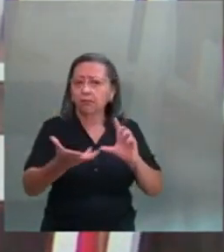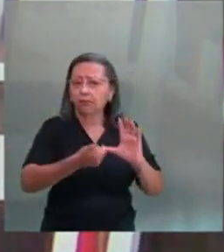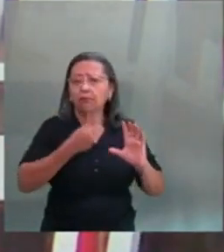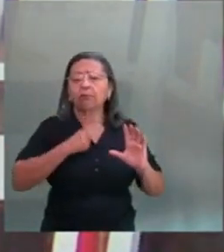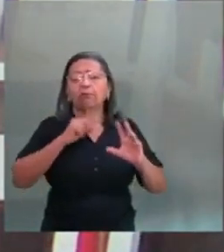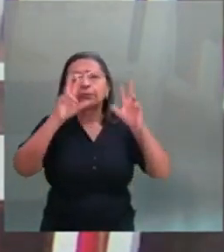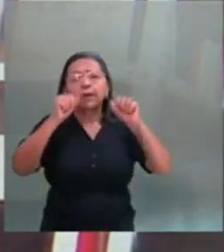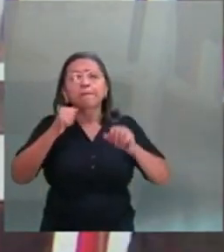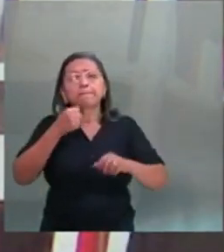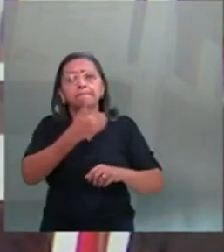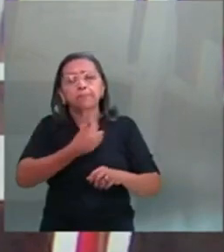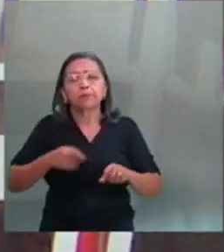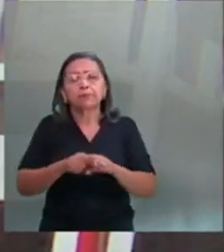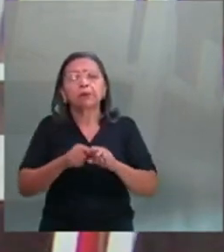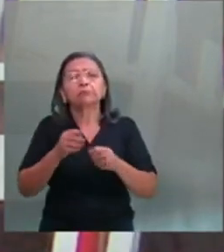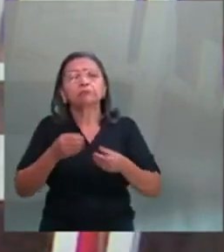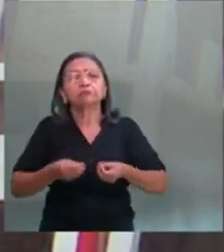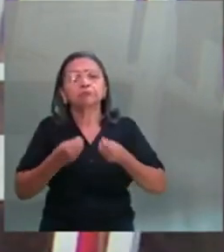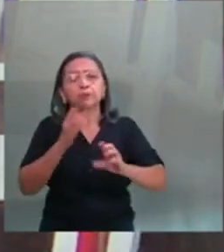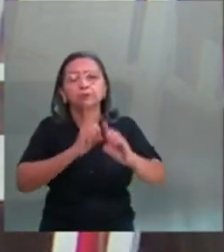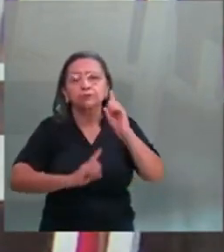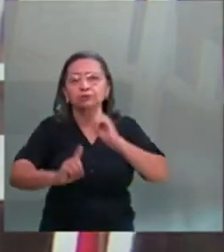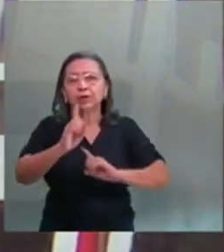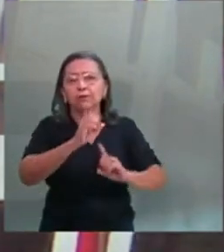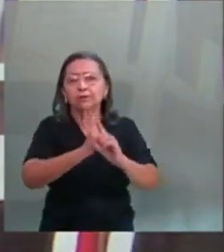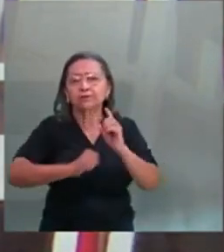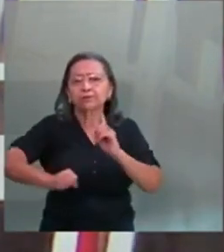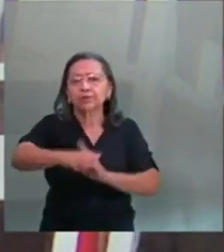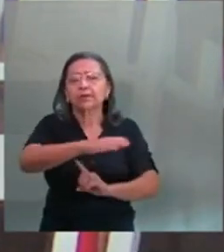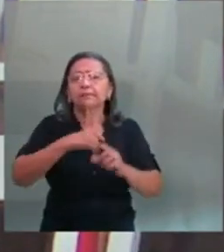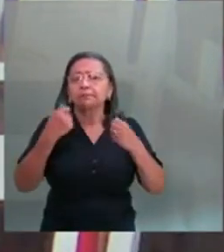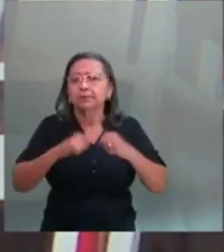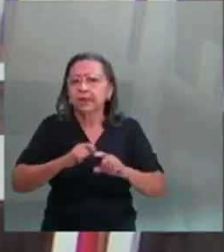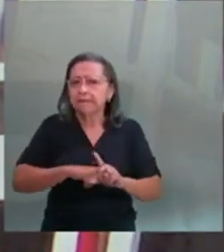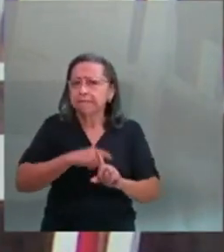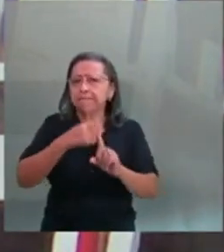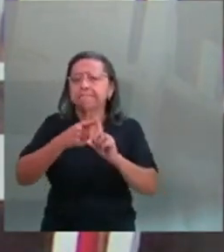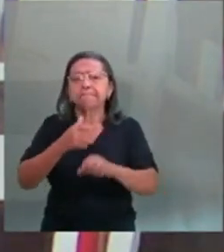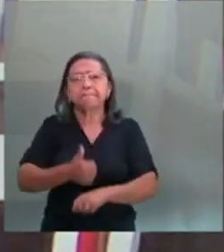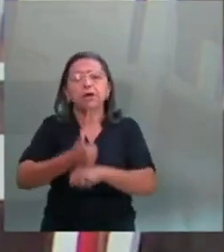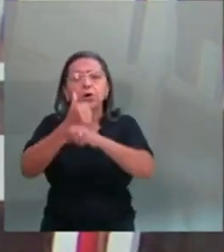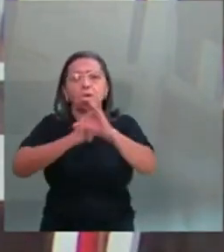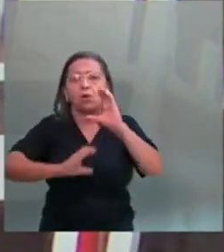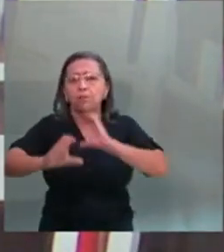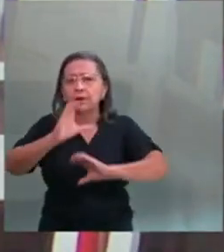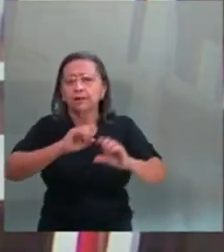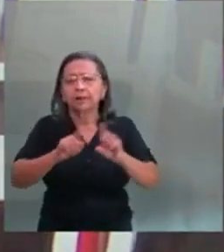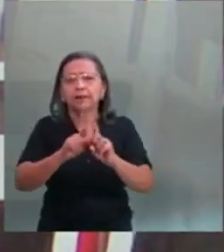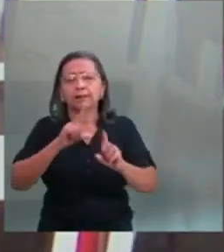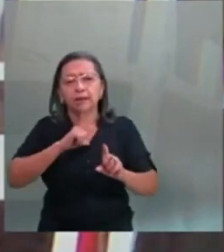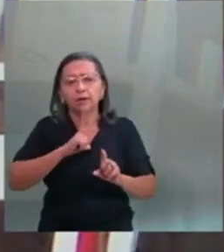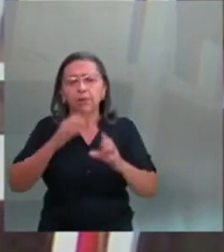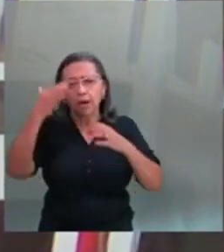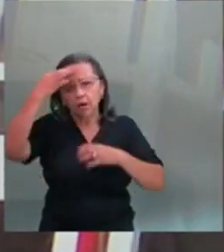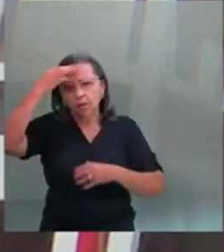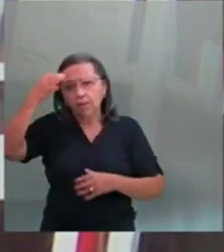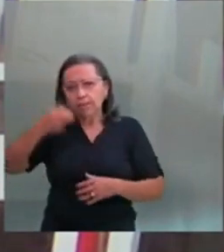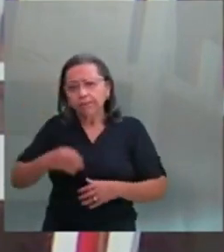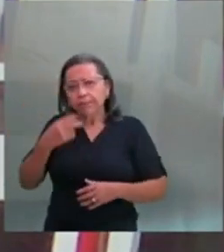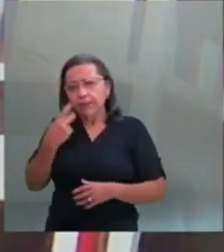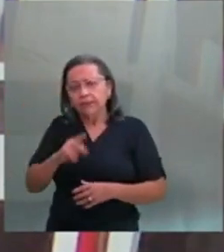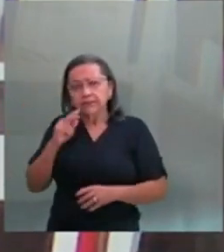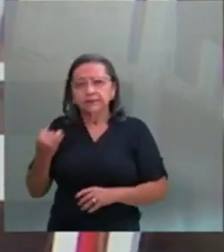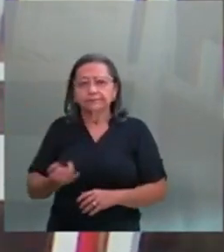e promovido um diálogo com a sociedade que precisa ser ainda mais comunicado para que haja uma compreensão dessa